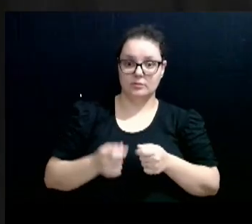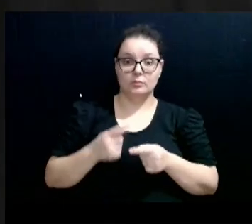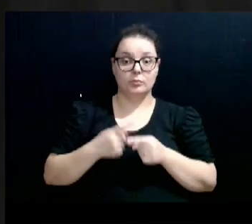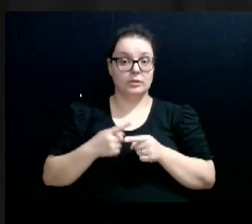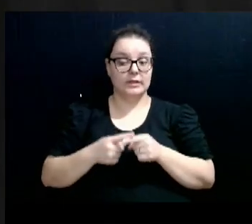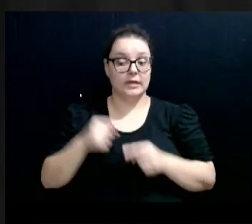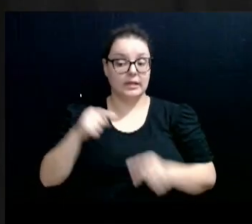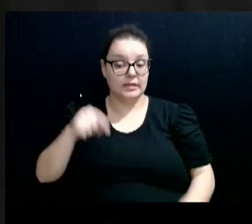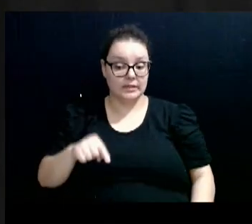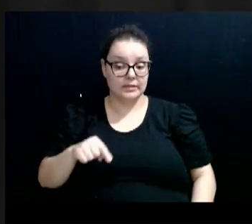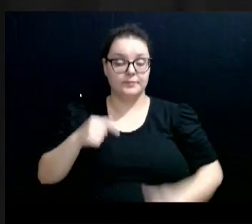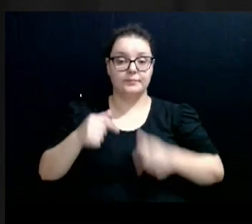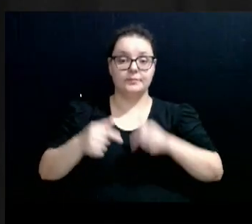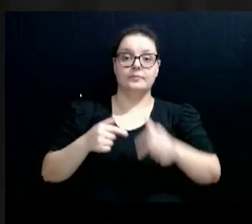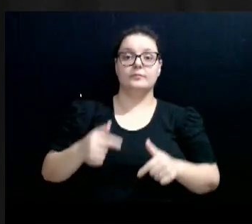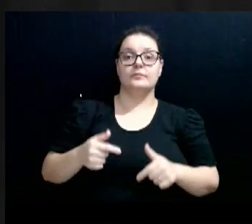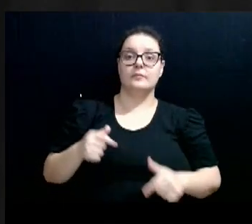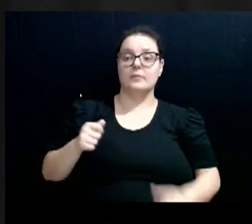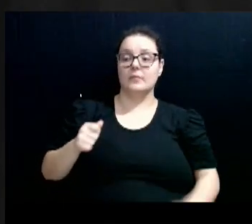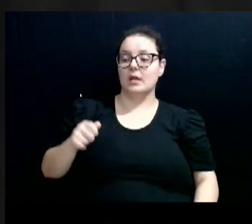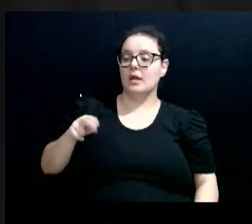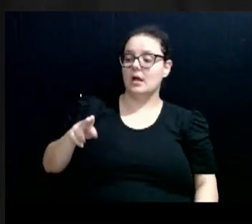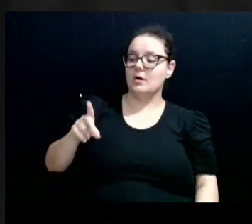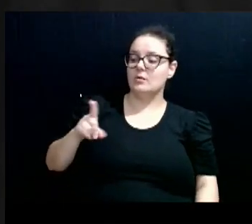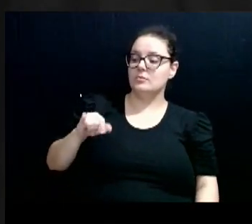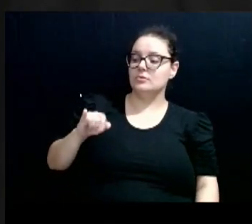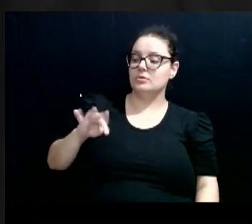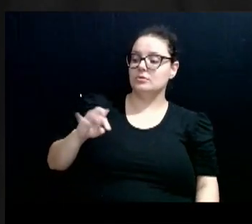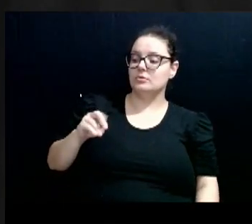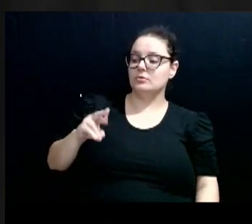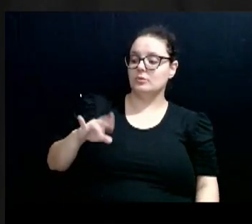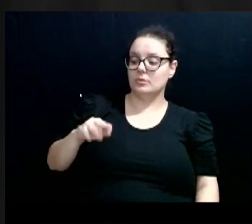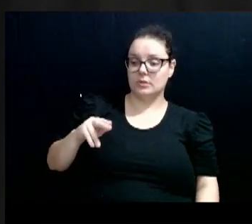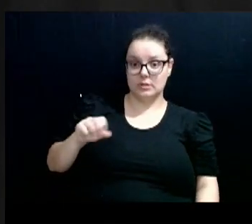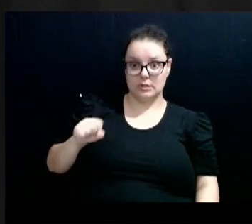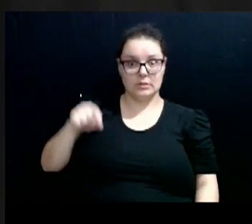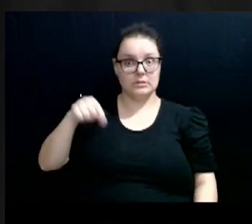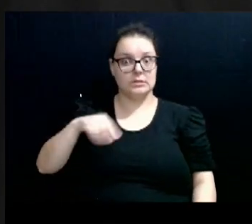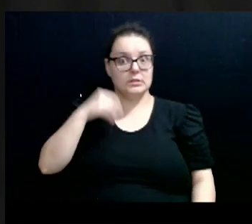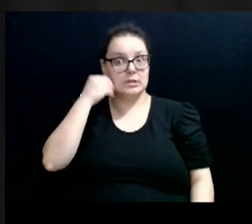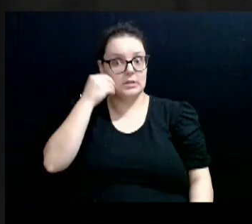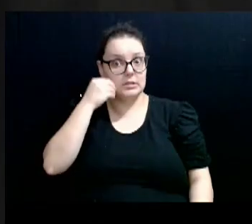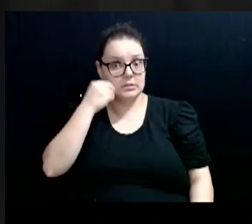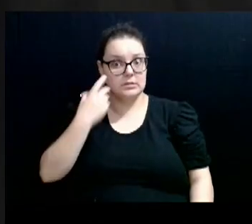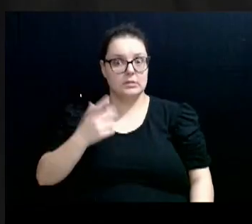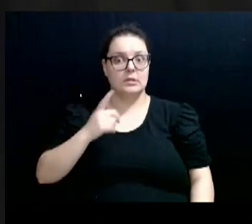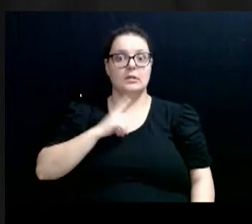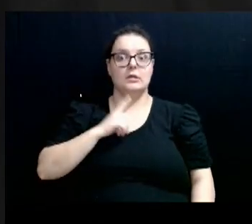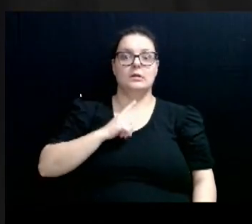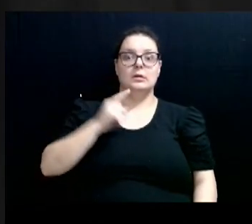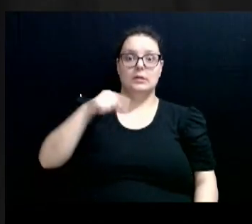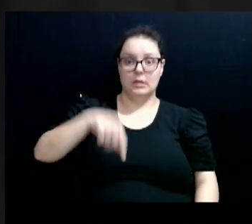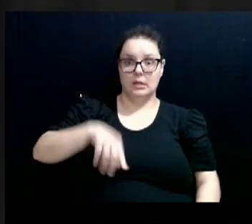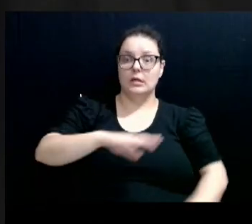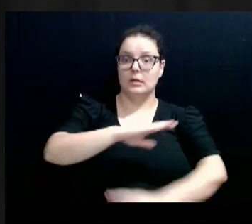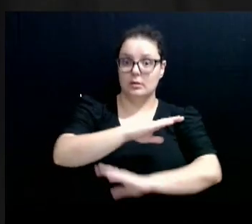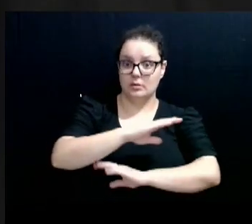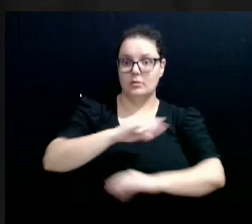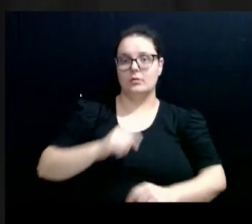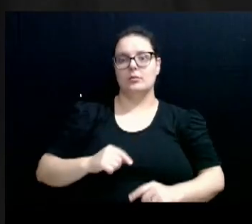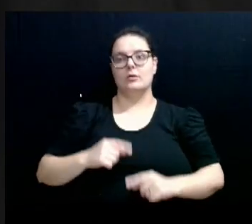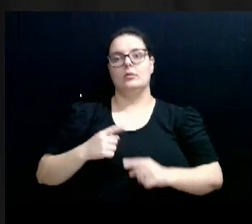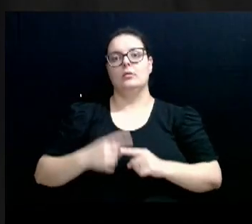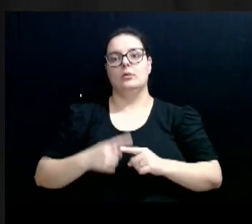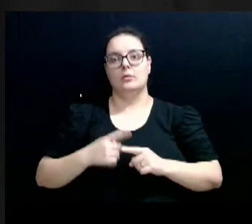muito auditorias. E essa experiência, essa expertise, eu tenho aqui da Câmara, por causa das comissões. Eu sempre